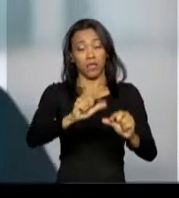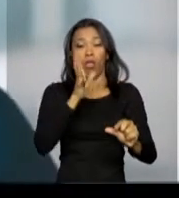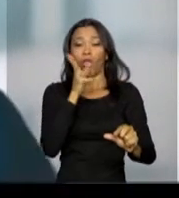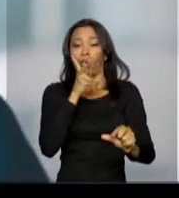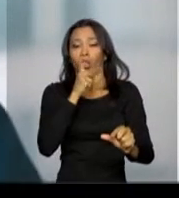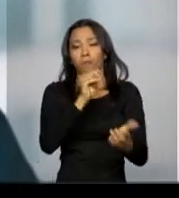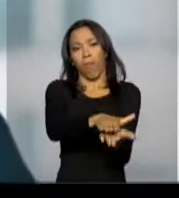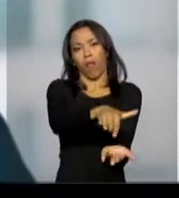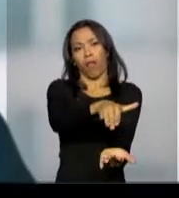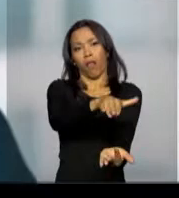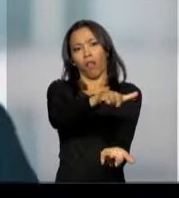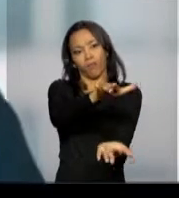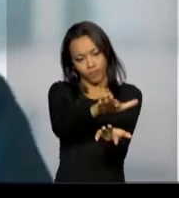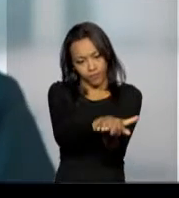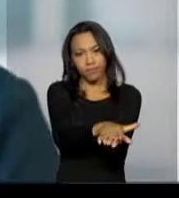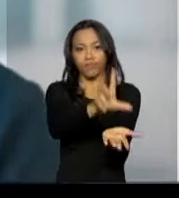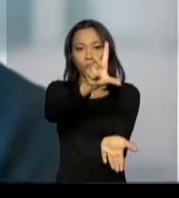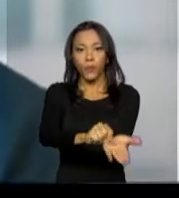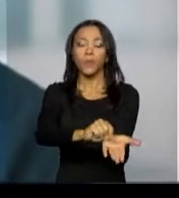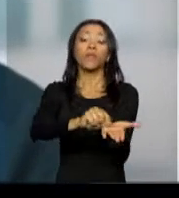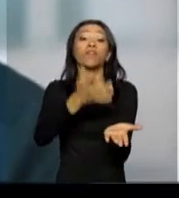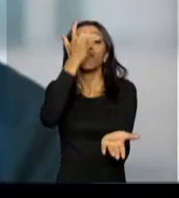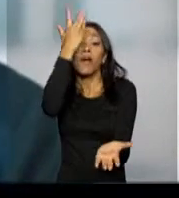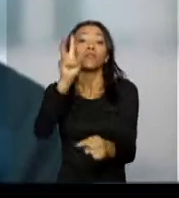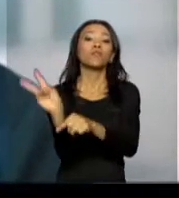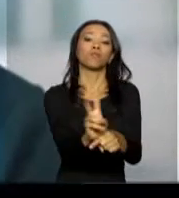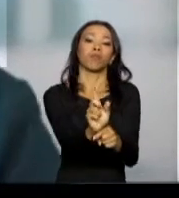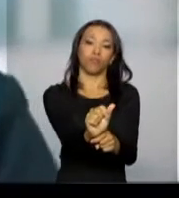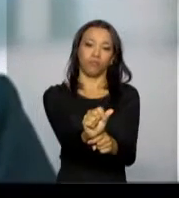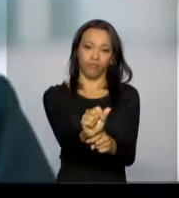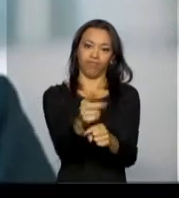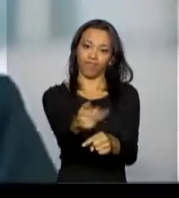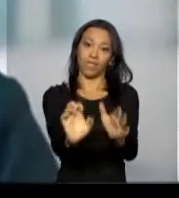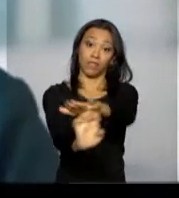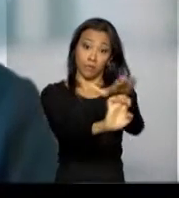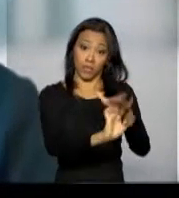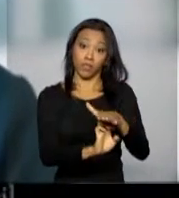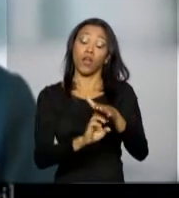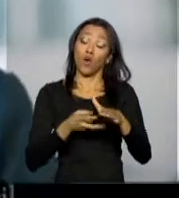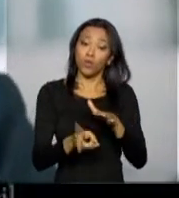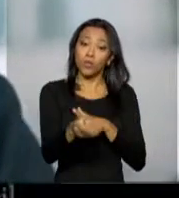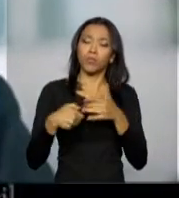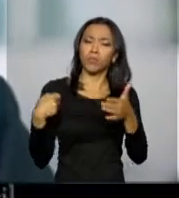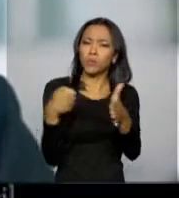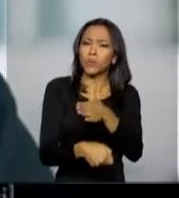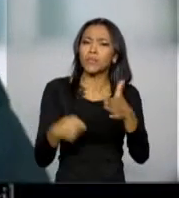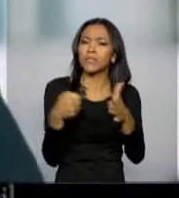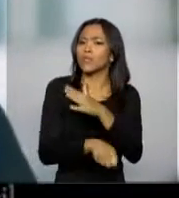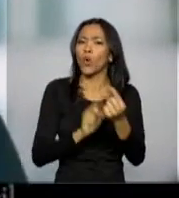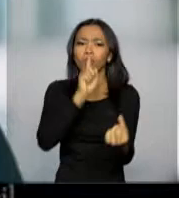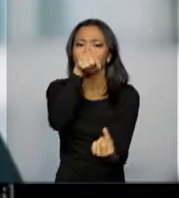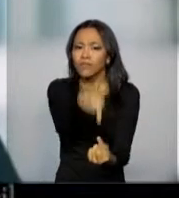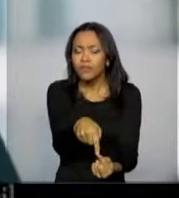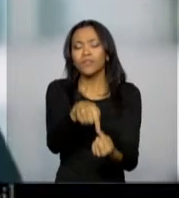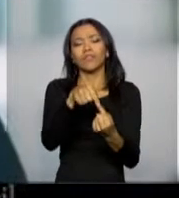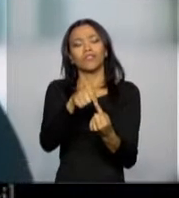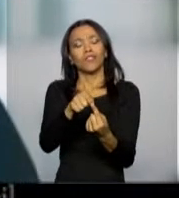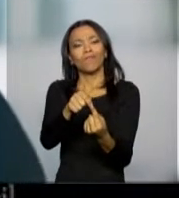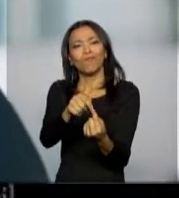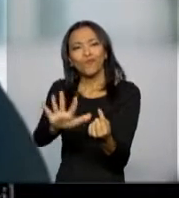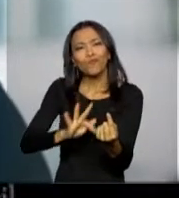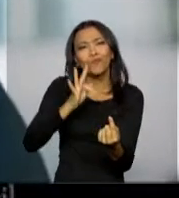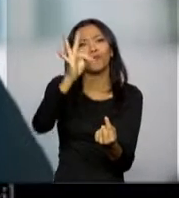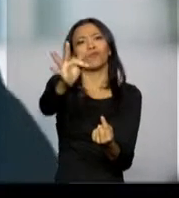e facilitando o crédito. Continuamos nossa luta incansável pela construção de um grande futuro